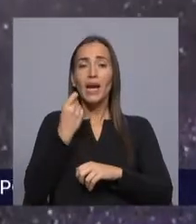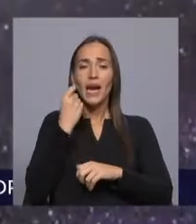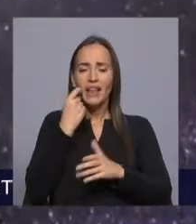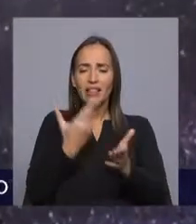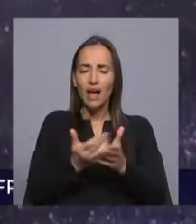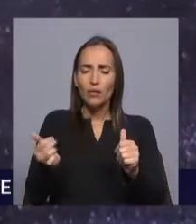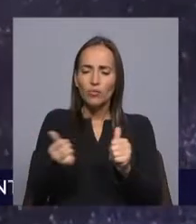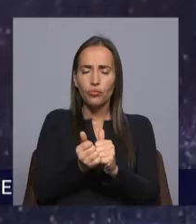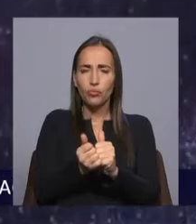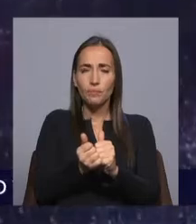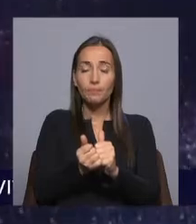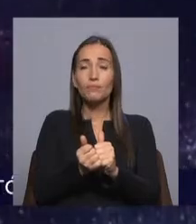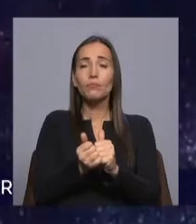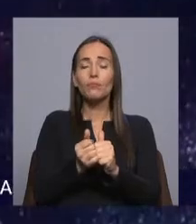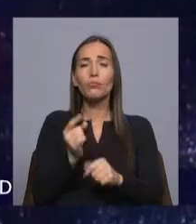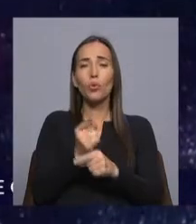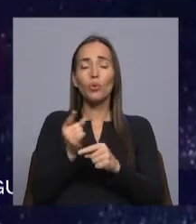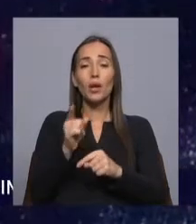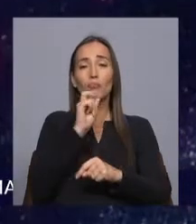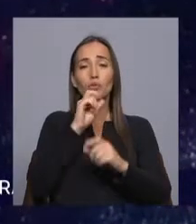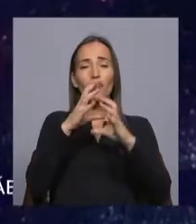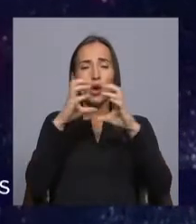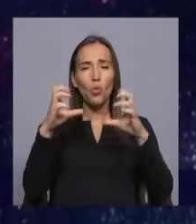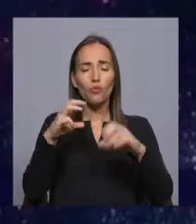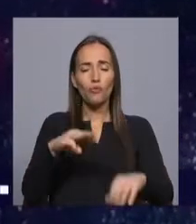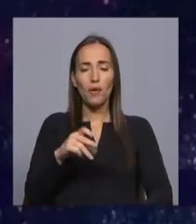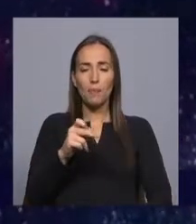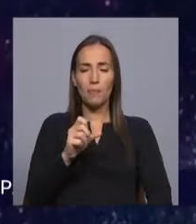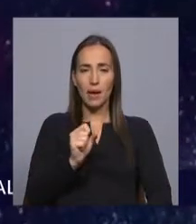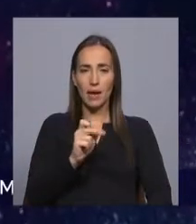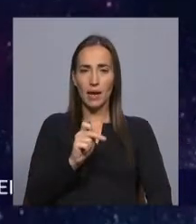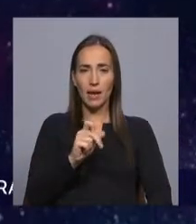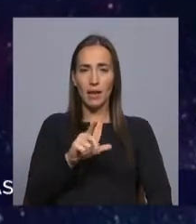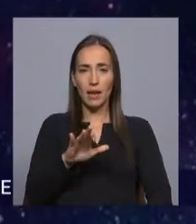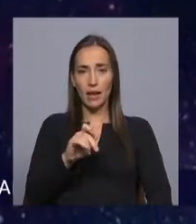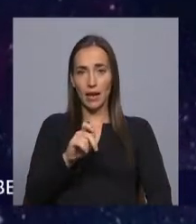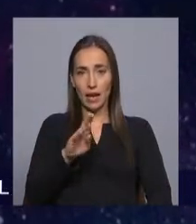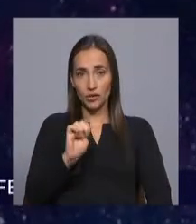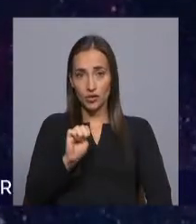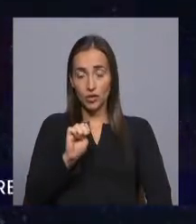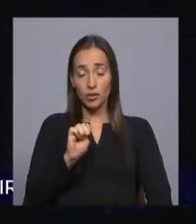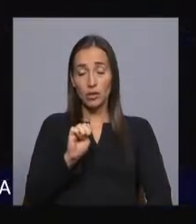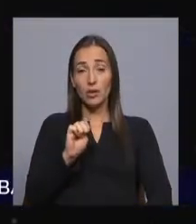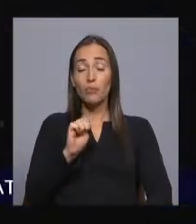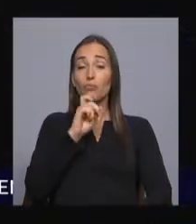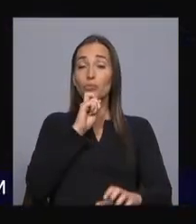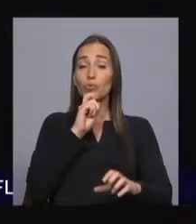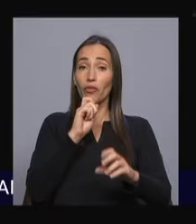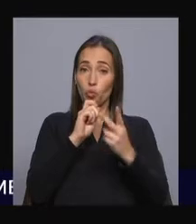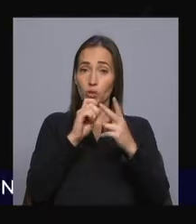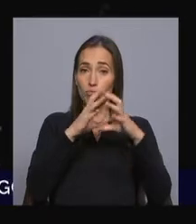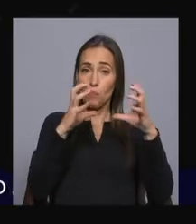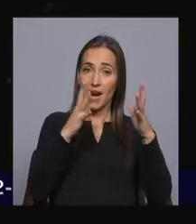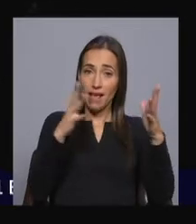aproximação? Olha, provavelmente a pequena nuvem de Magalhães, porque elas são duas, a pequena e a grande nuvem de Magalhães, provavelmente a pequena nuvem de Magalhães orbita a grande